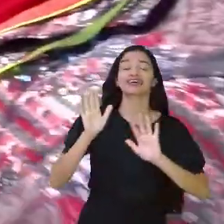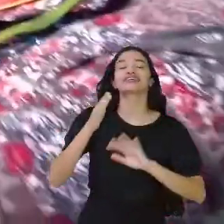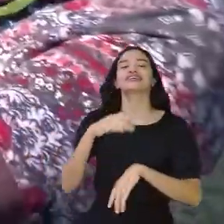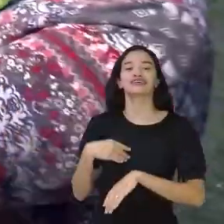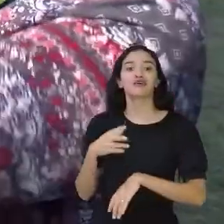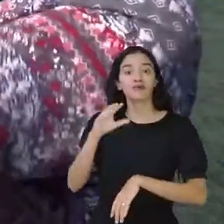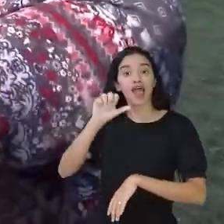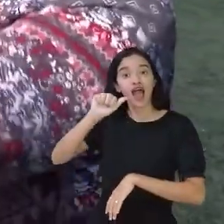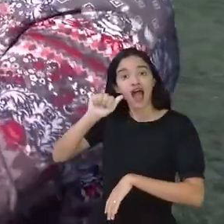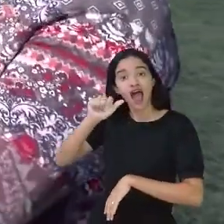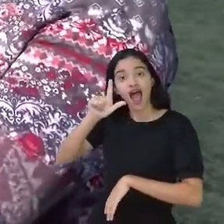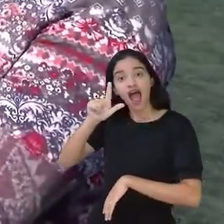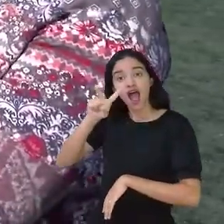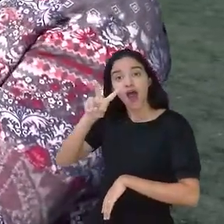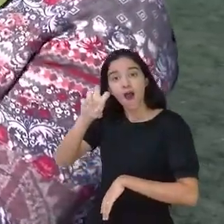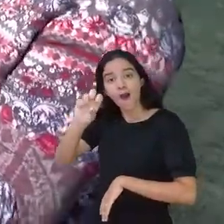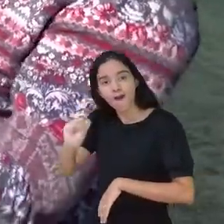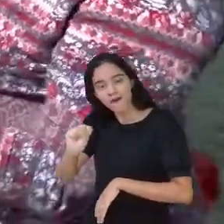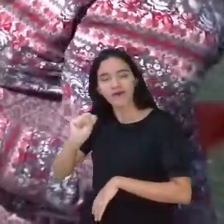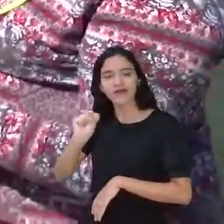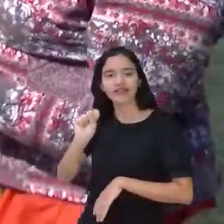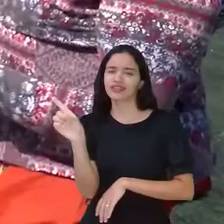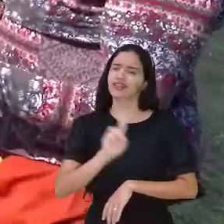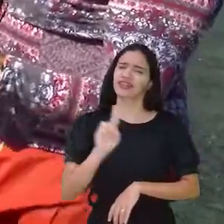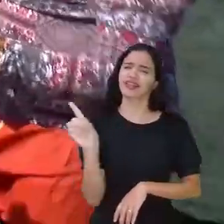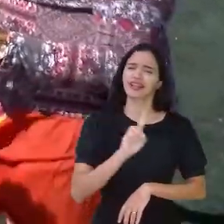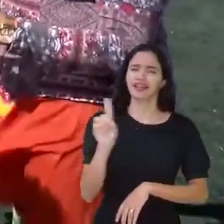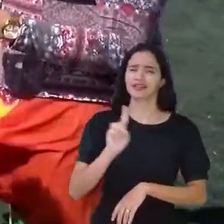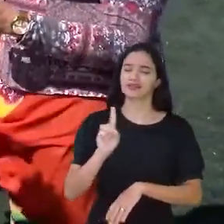não é Álvares não menina